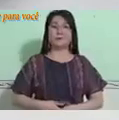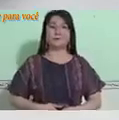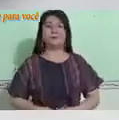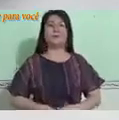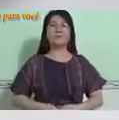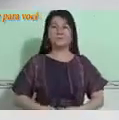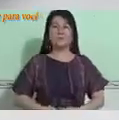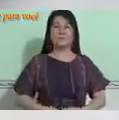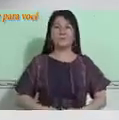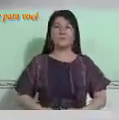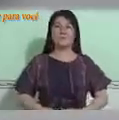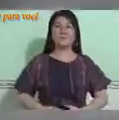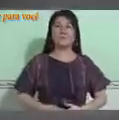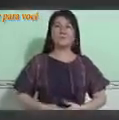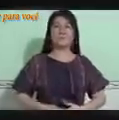cima.